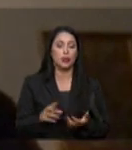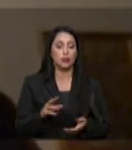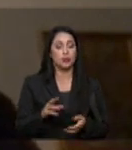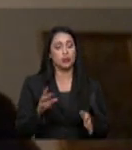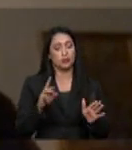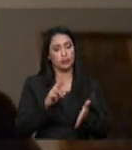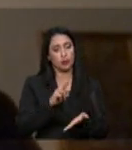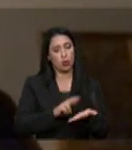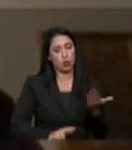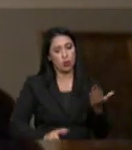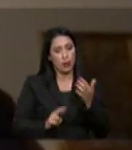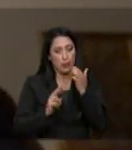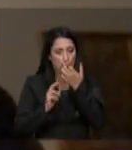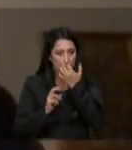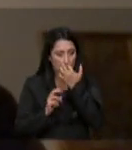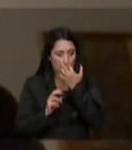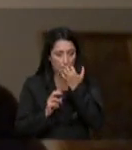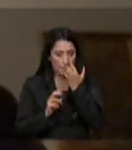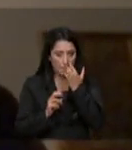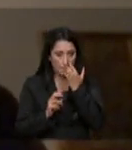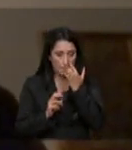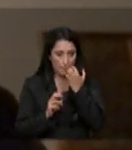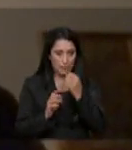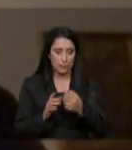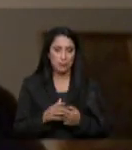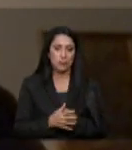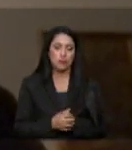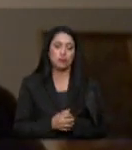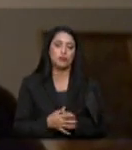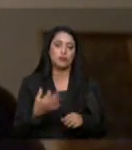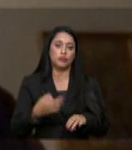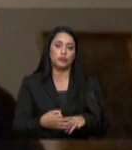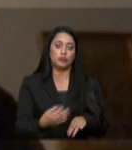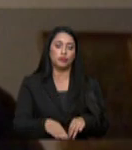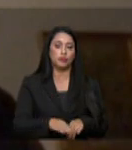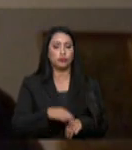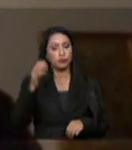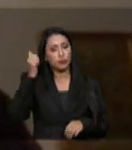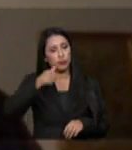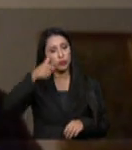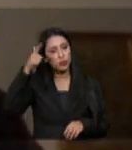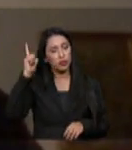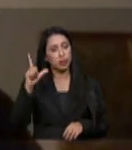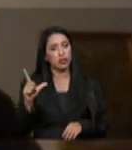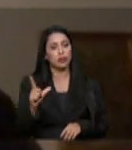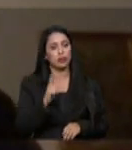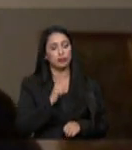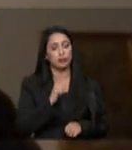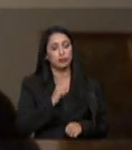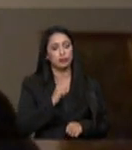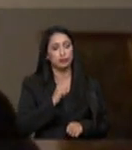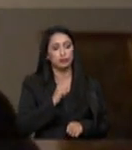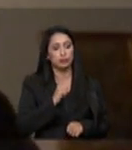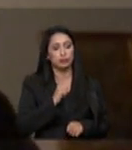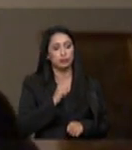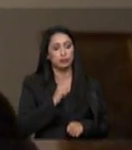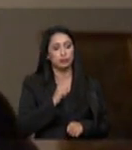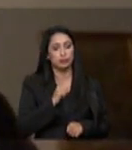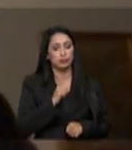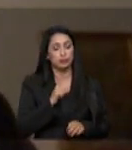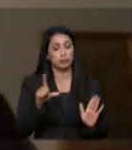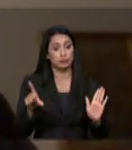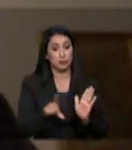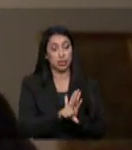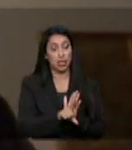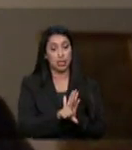relator que entendeu sua excelência o Ministro Alexandre de Moraes que estariam presentes tanto na